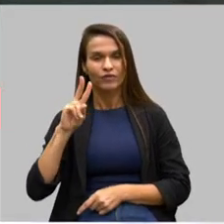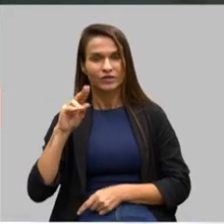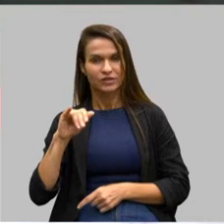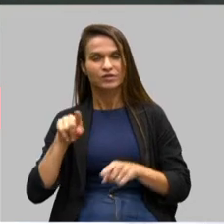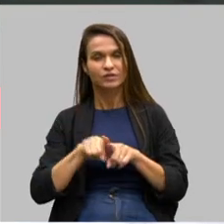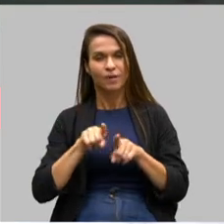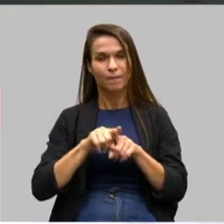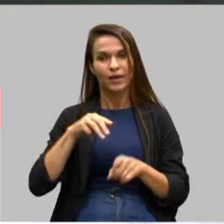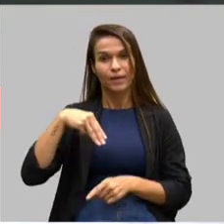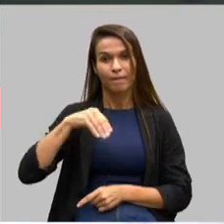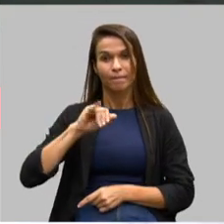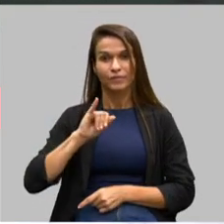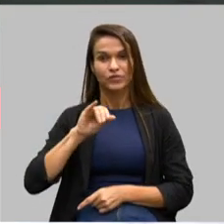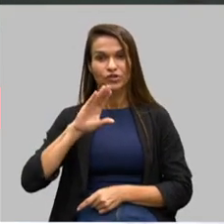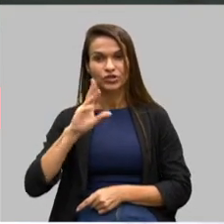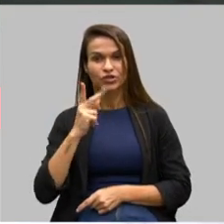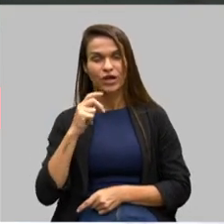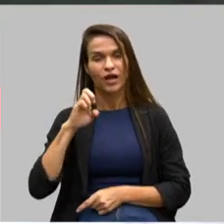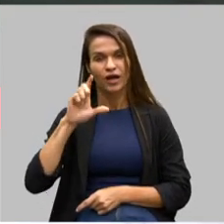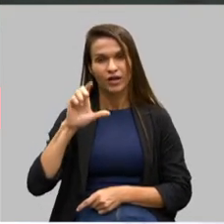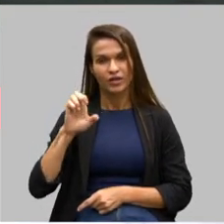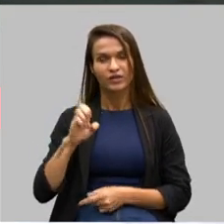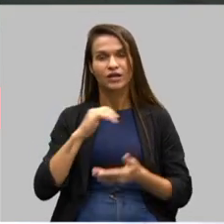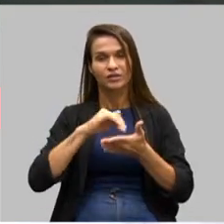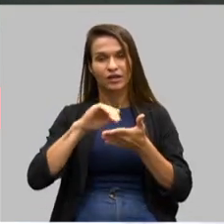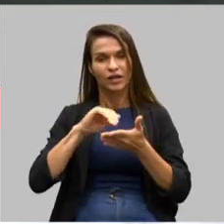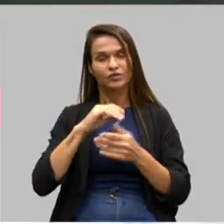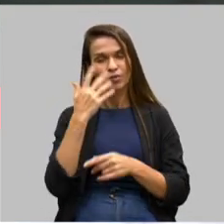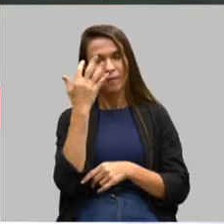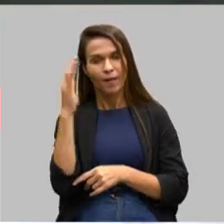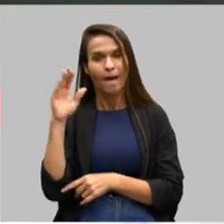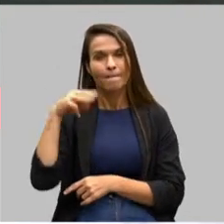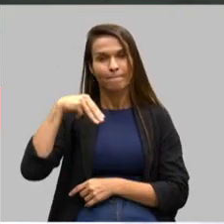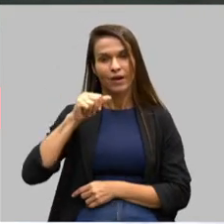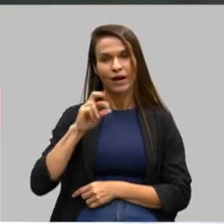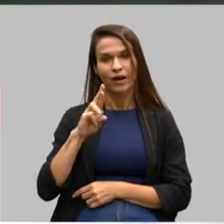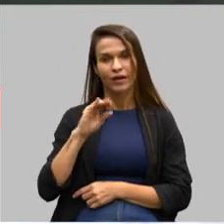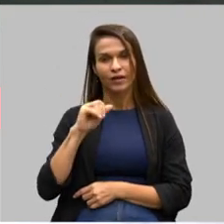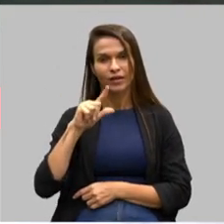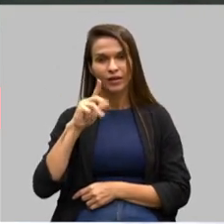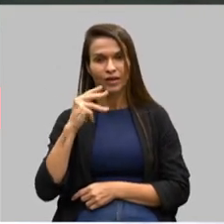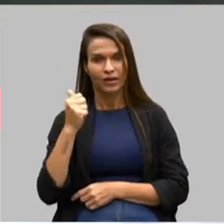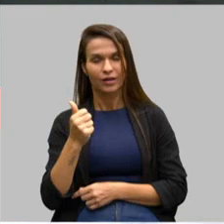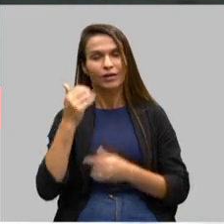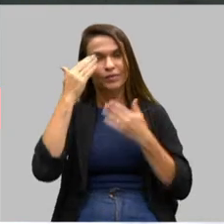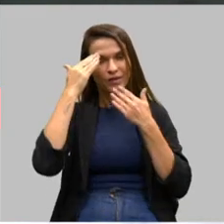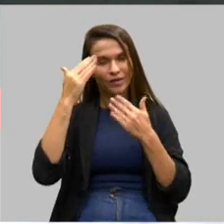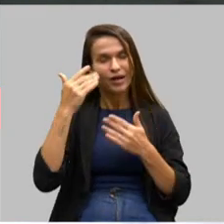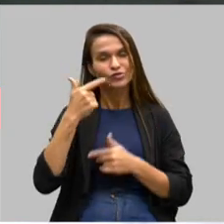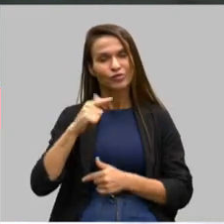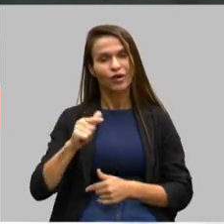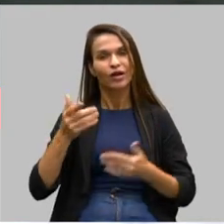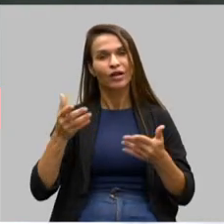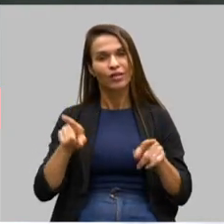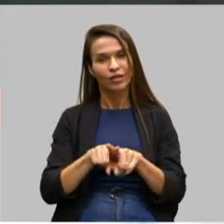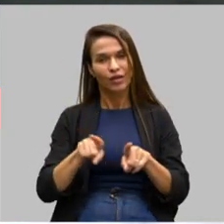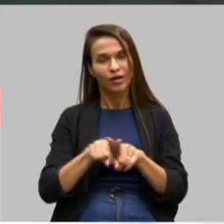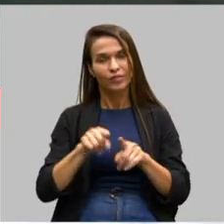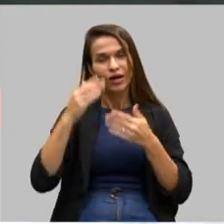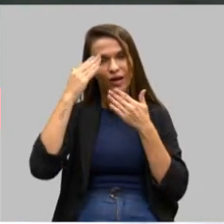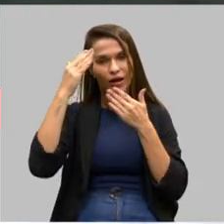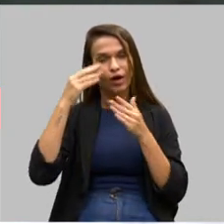a presença da nossa secretária de Meio Ambiente, Marília. Obrigado mais uma vez. Quero agradecer também o nosso magnífico reitor da